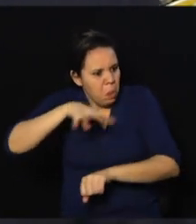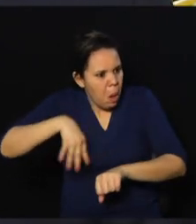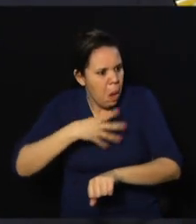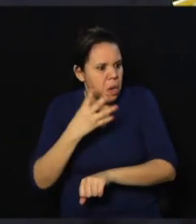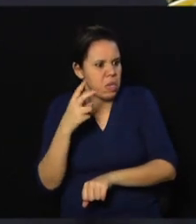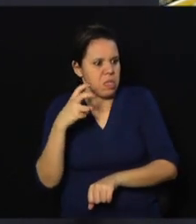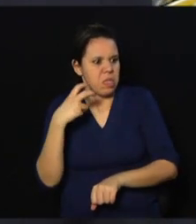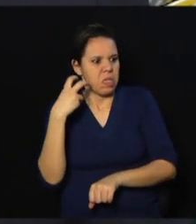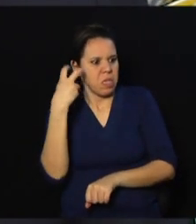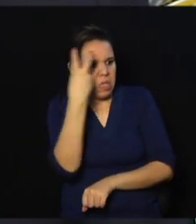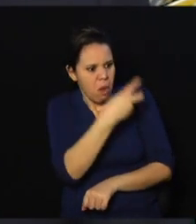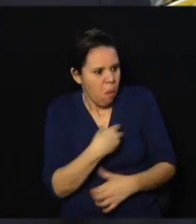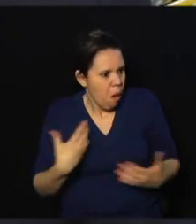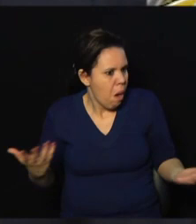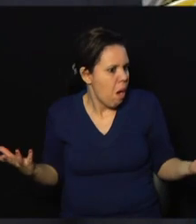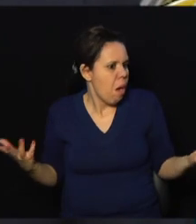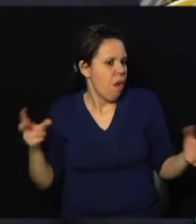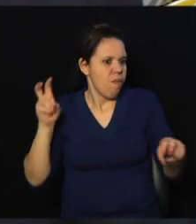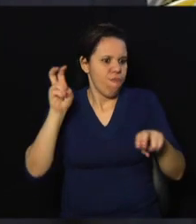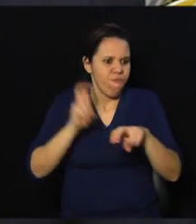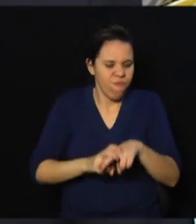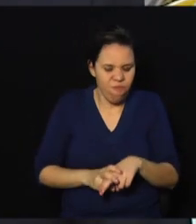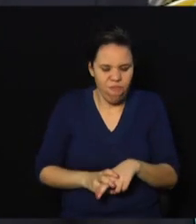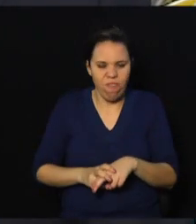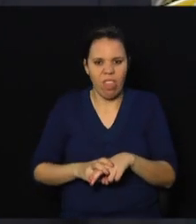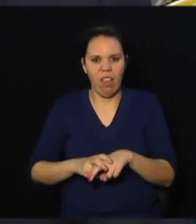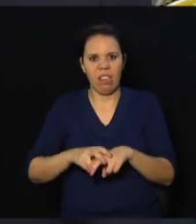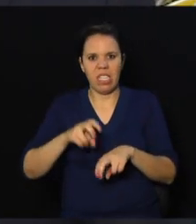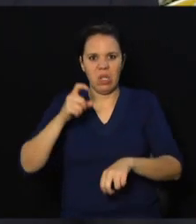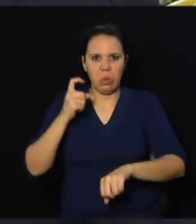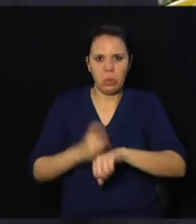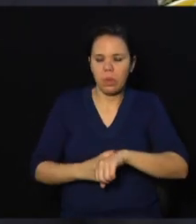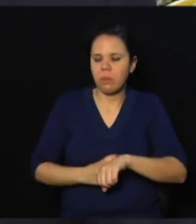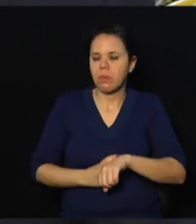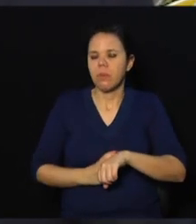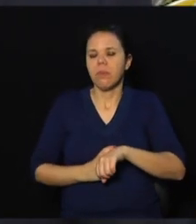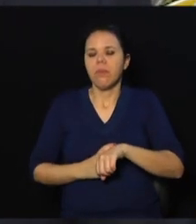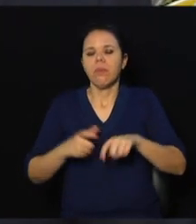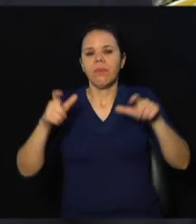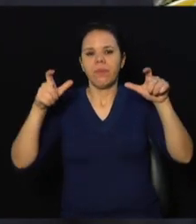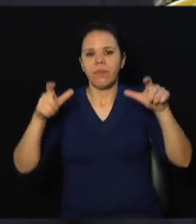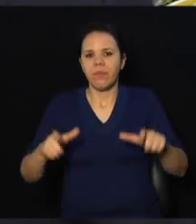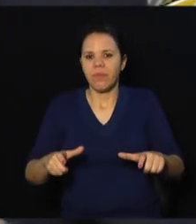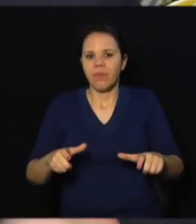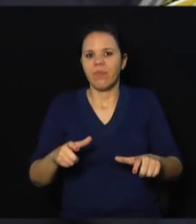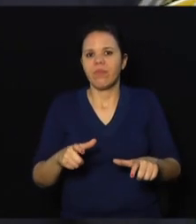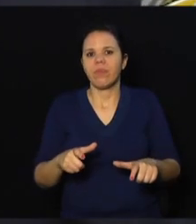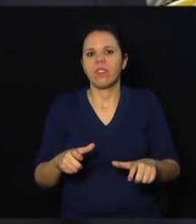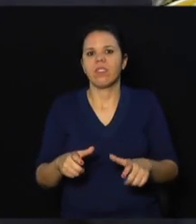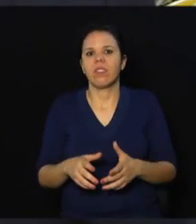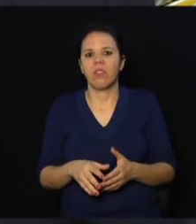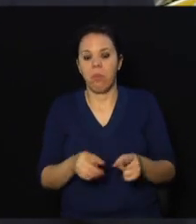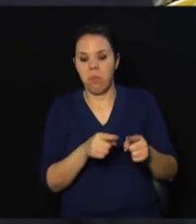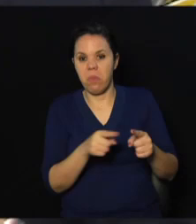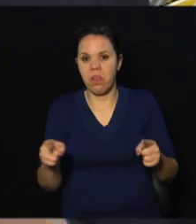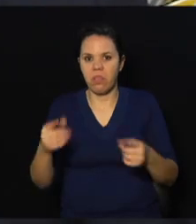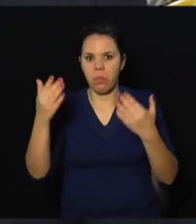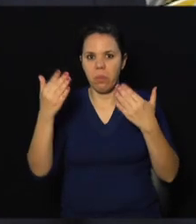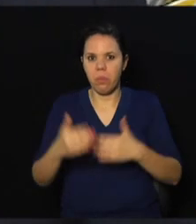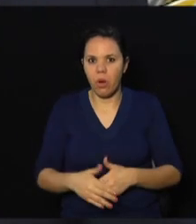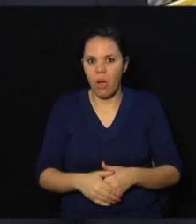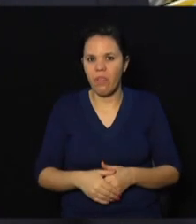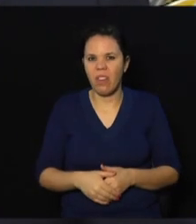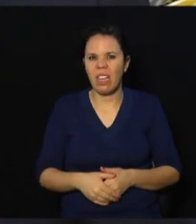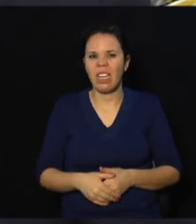numa cadeira, às vezes, que não é confortável, ela é dura. Ela, às vezes, num ambiente no período, né, das provas, geralmente é um período que está